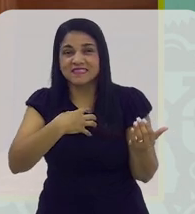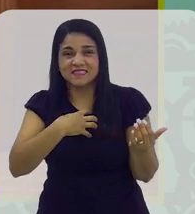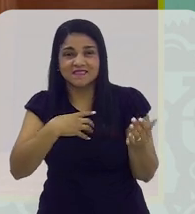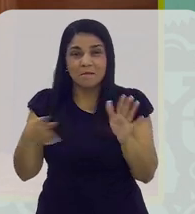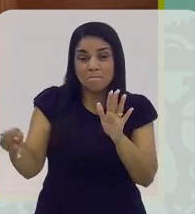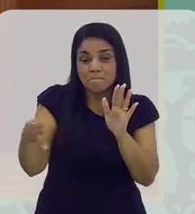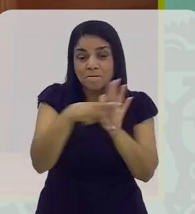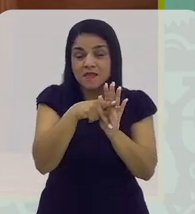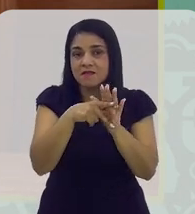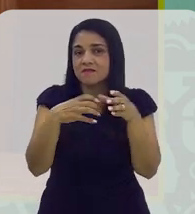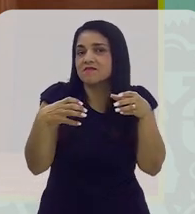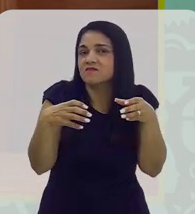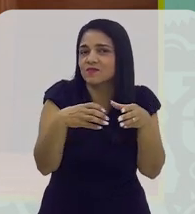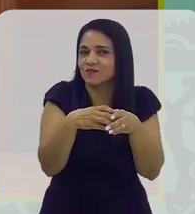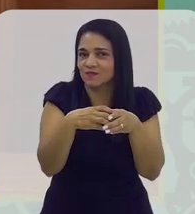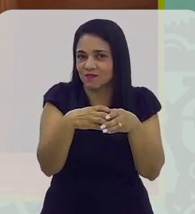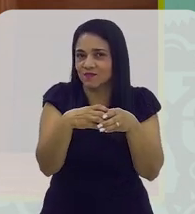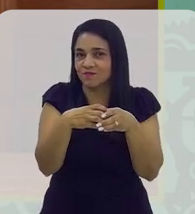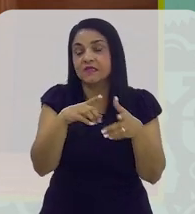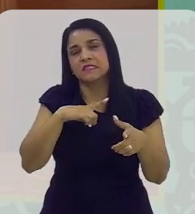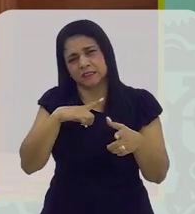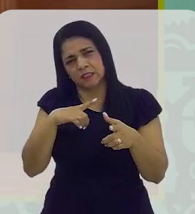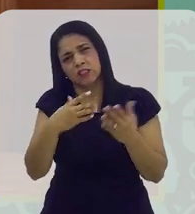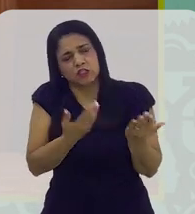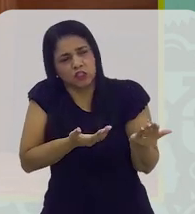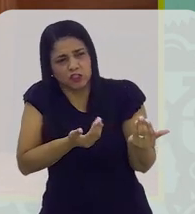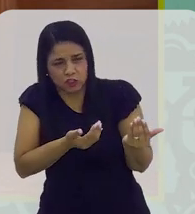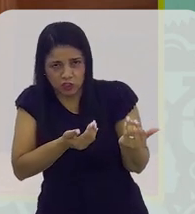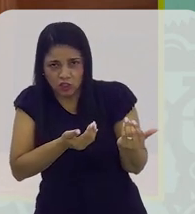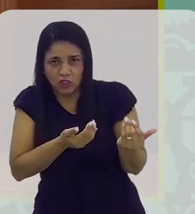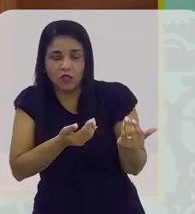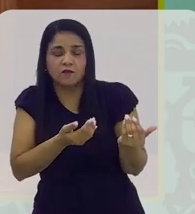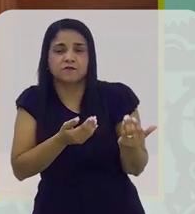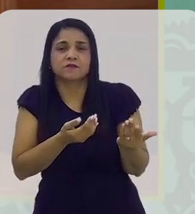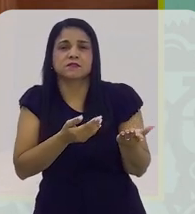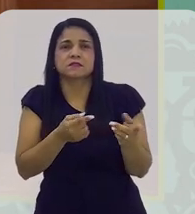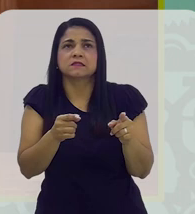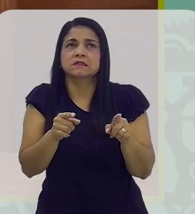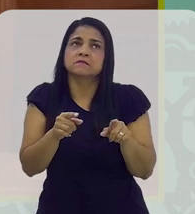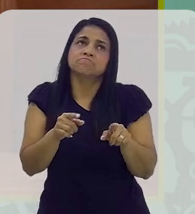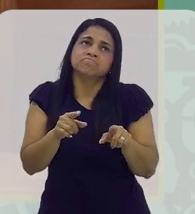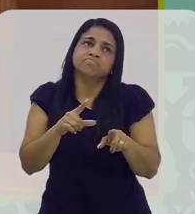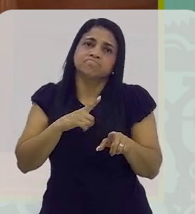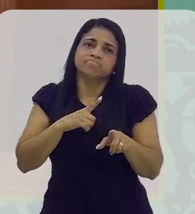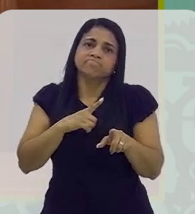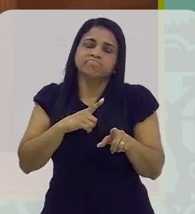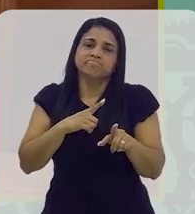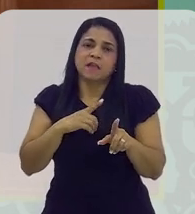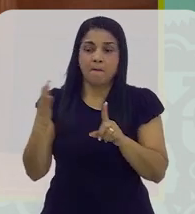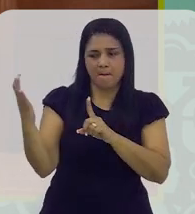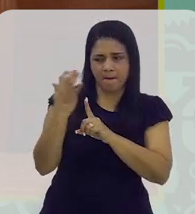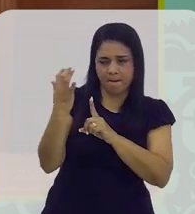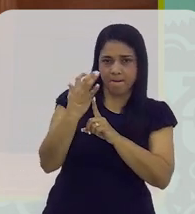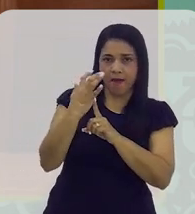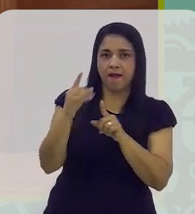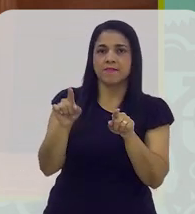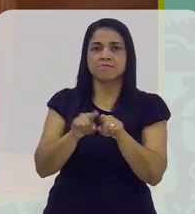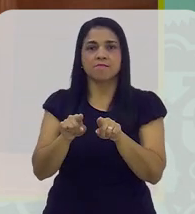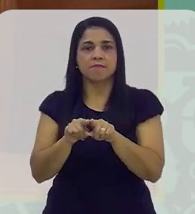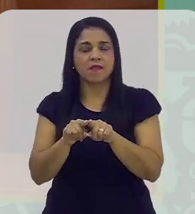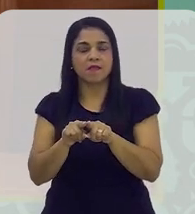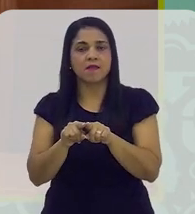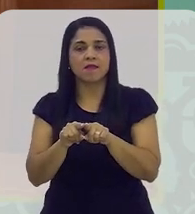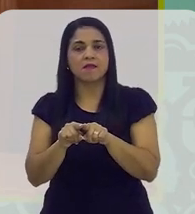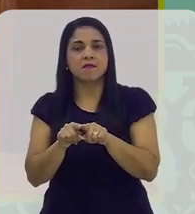sentem pertencentes a esses grupos. Claro que tem jovens também que eles são